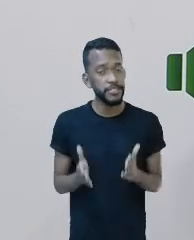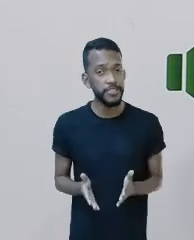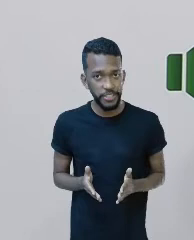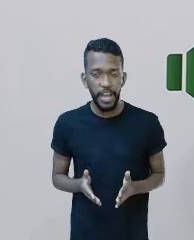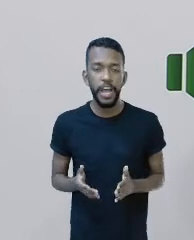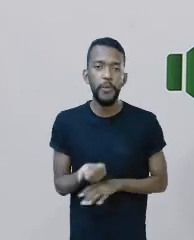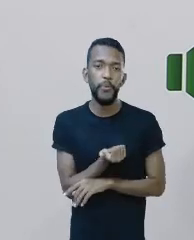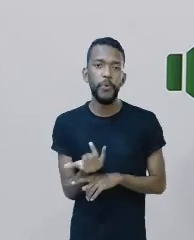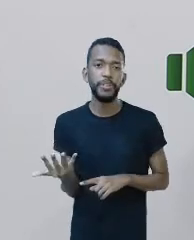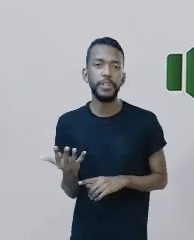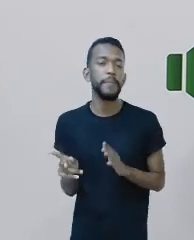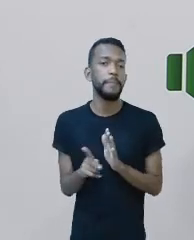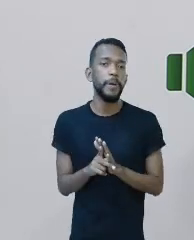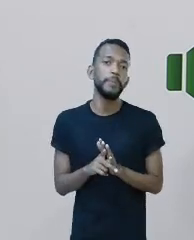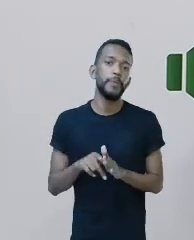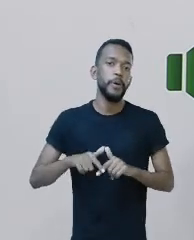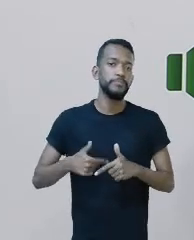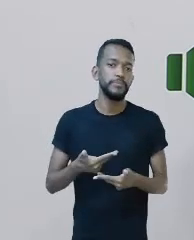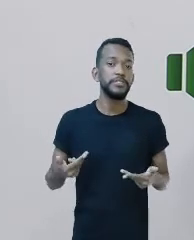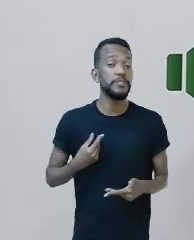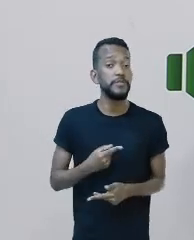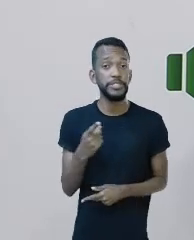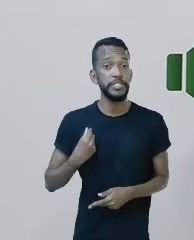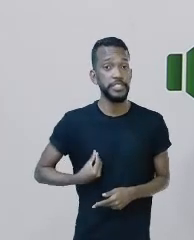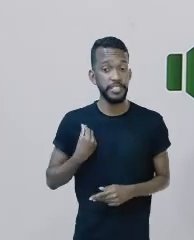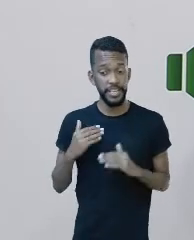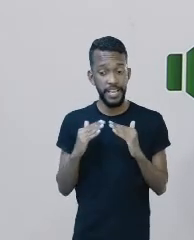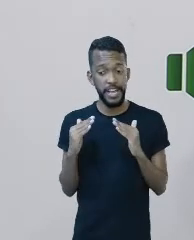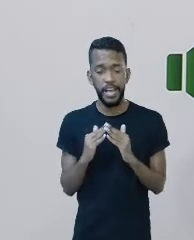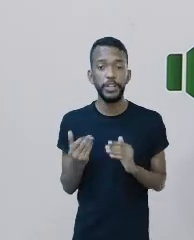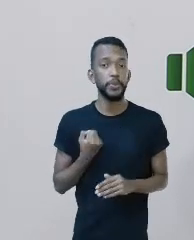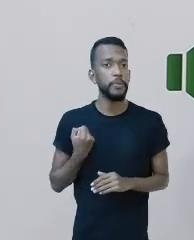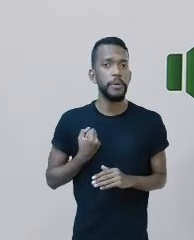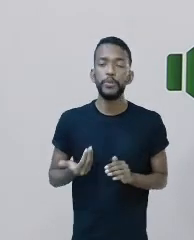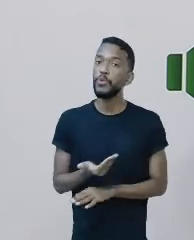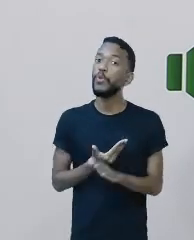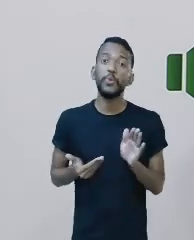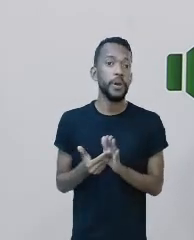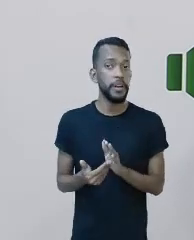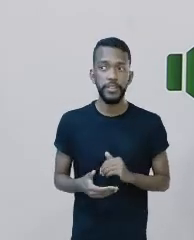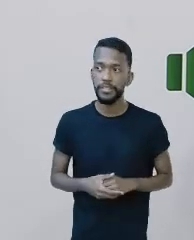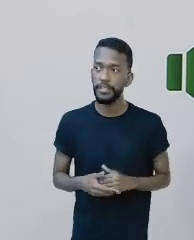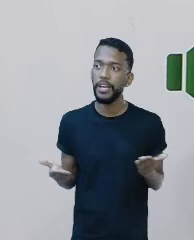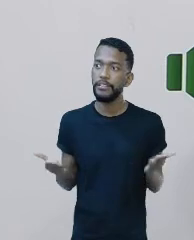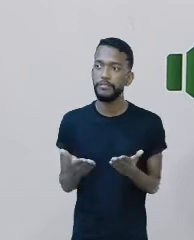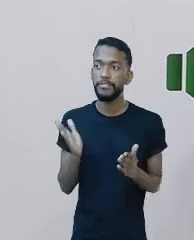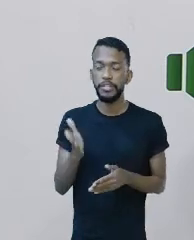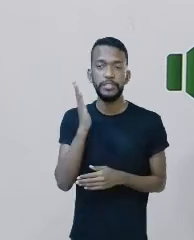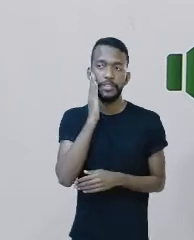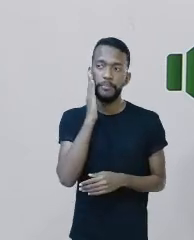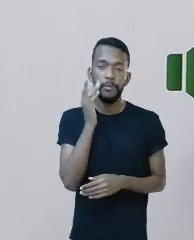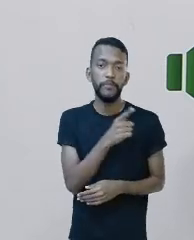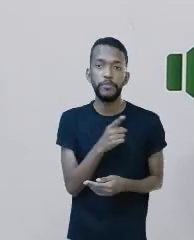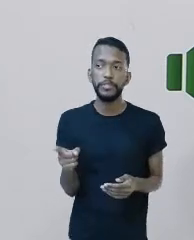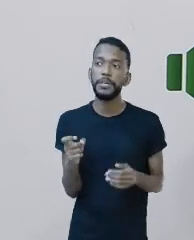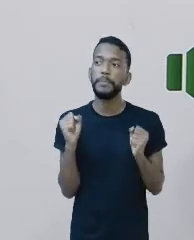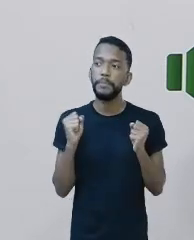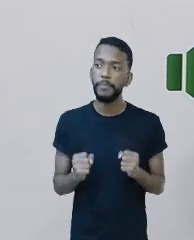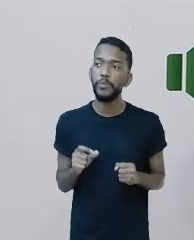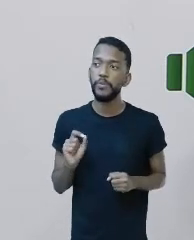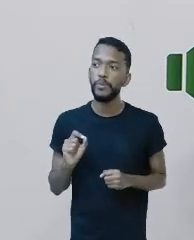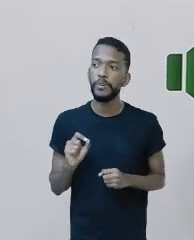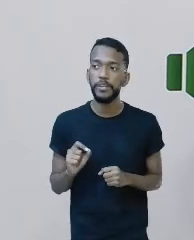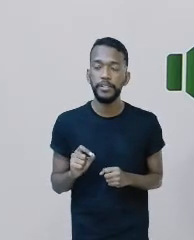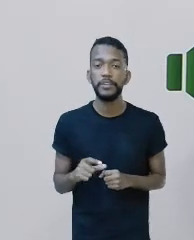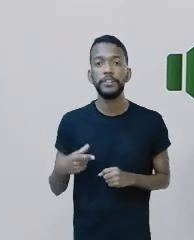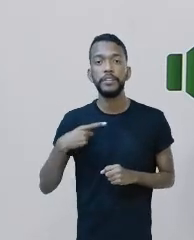de objetos que você tem na sua casa, tudo, o número está em todo canto. Então, sabendo disso, você vai